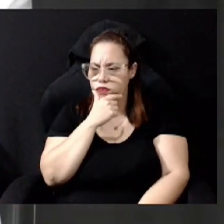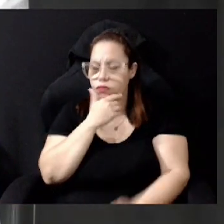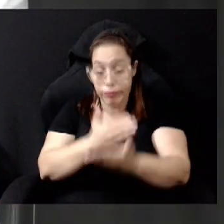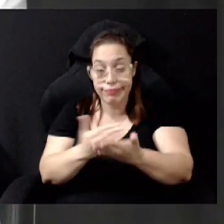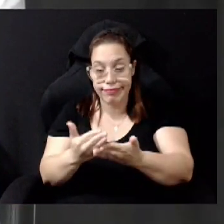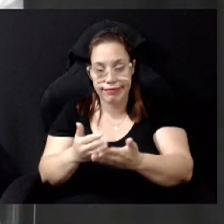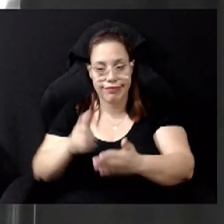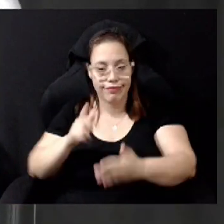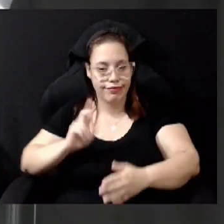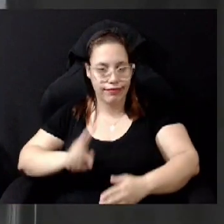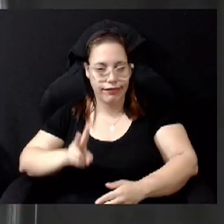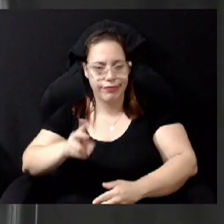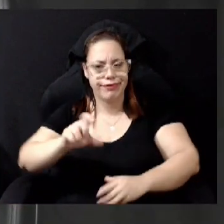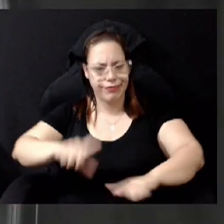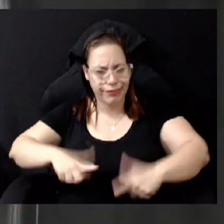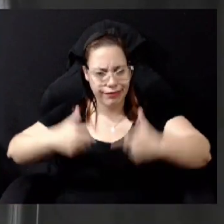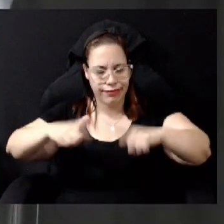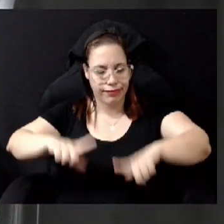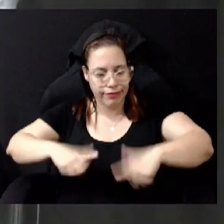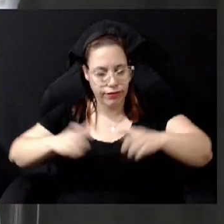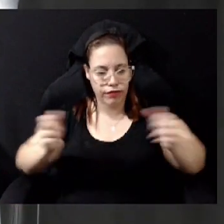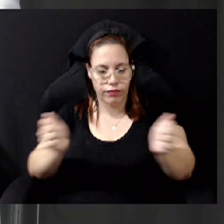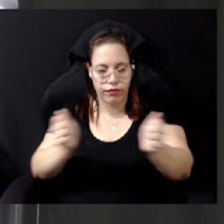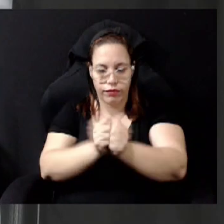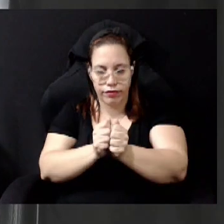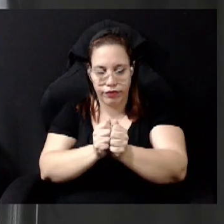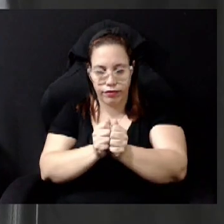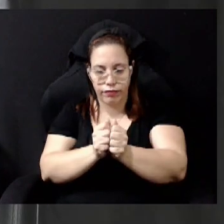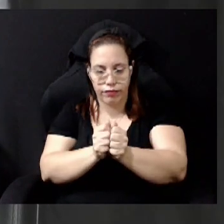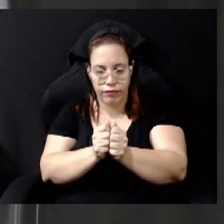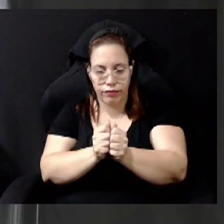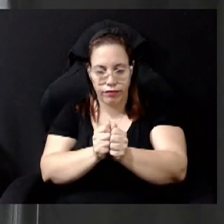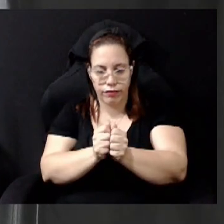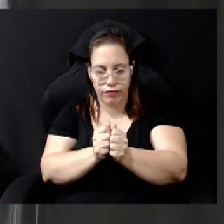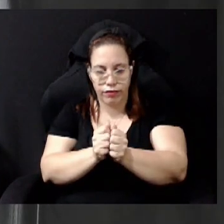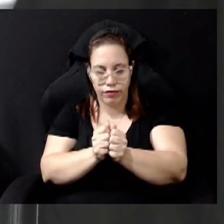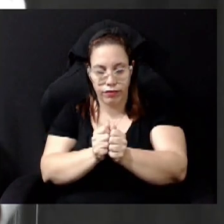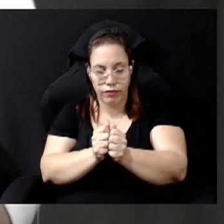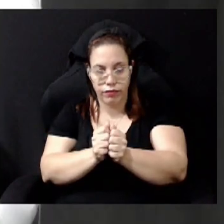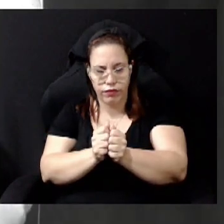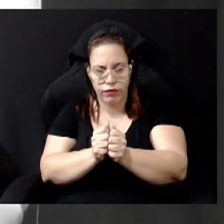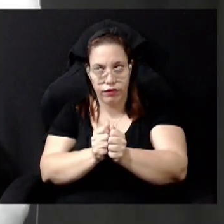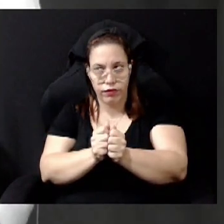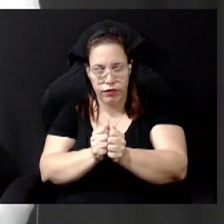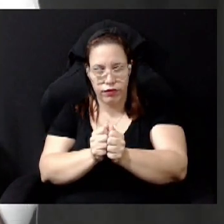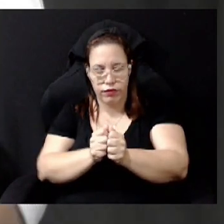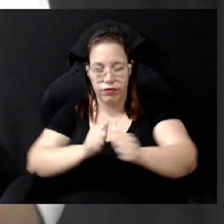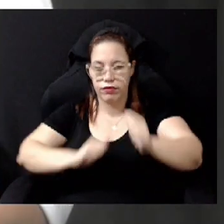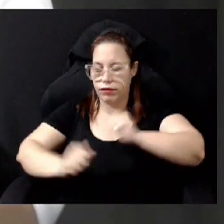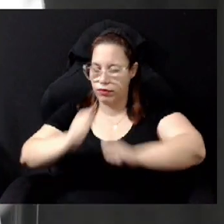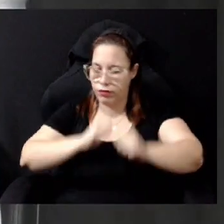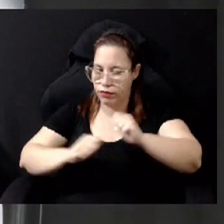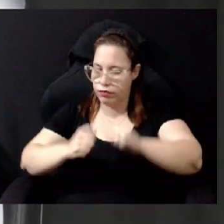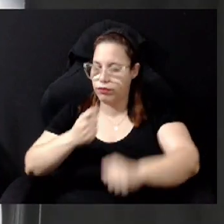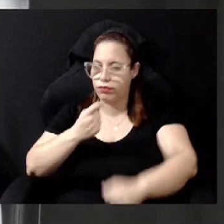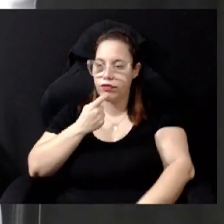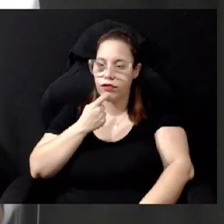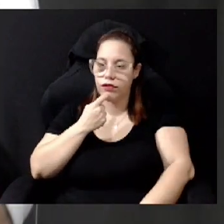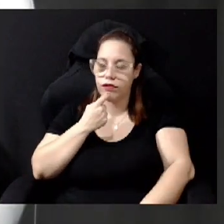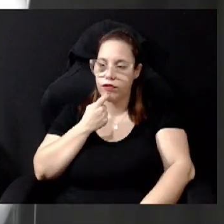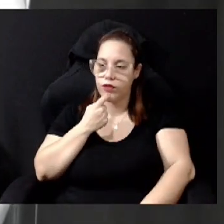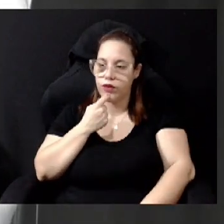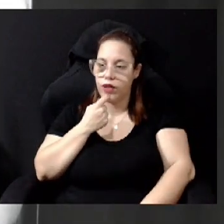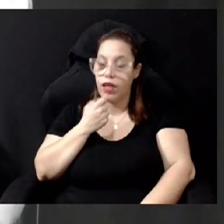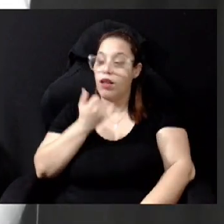batalhando, nos unimos, inclusive com os moradores, com administradores da cidade de Vinhedo, deputados, como